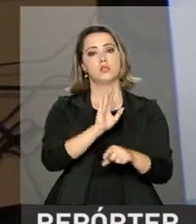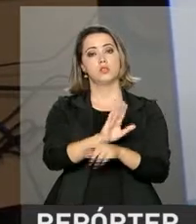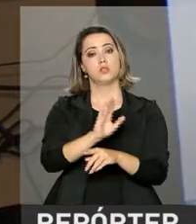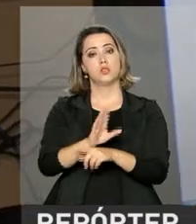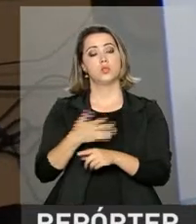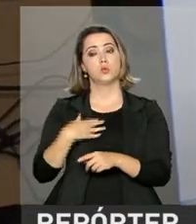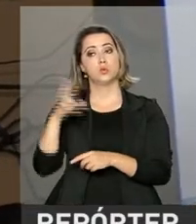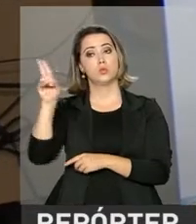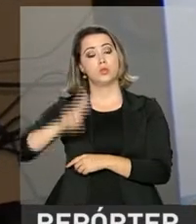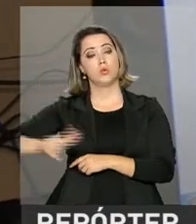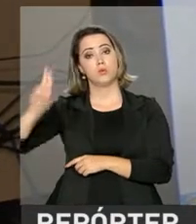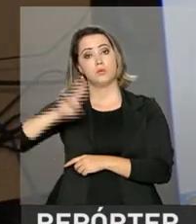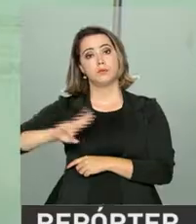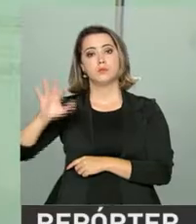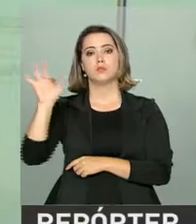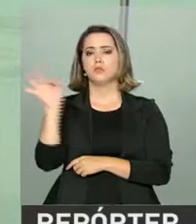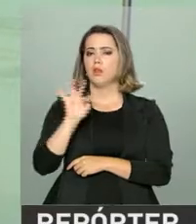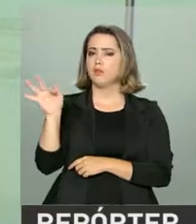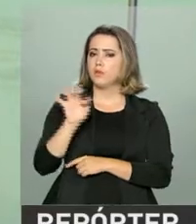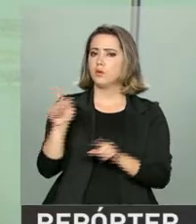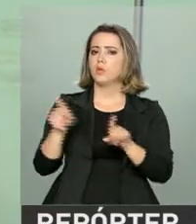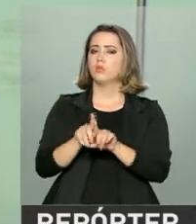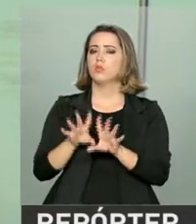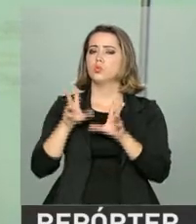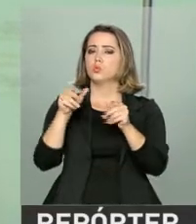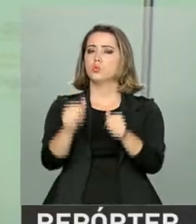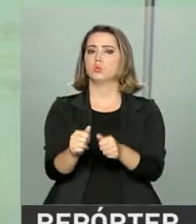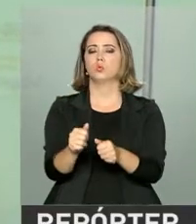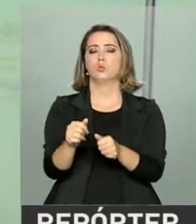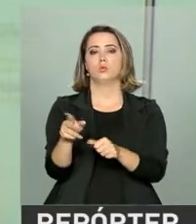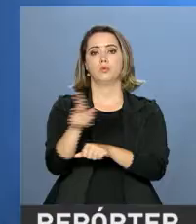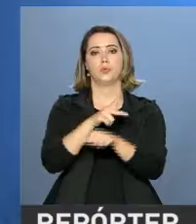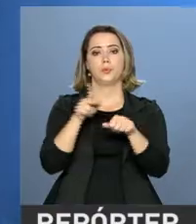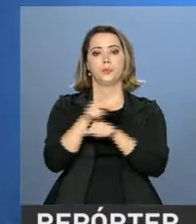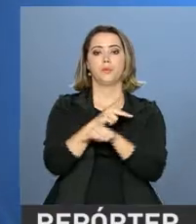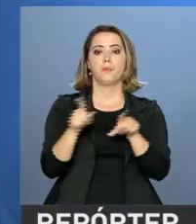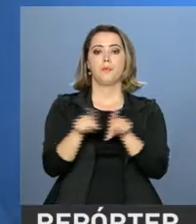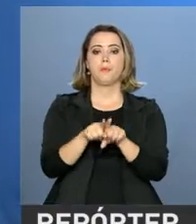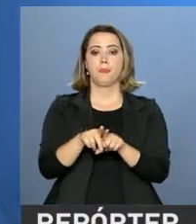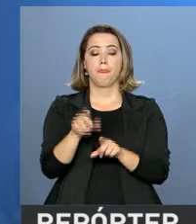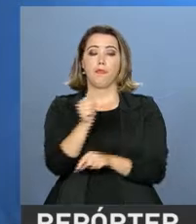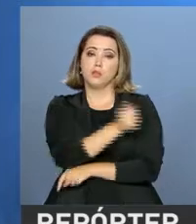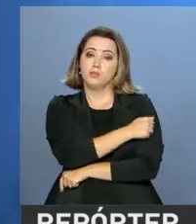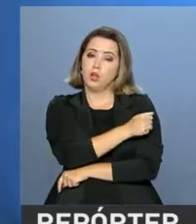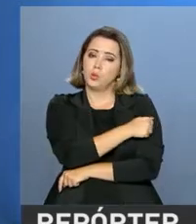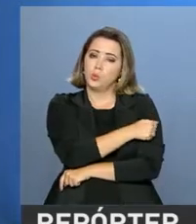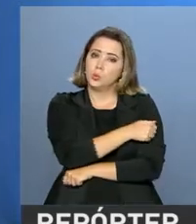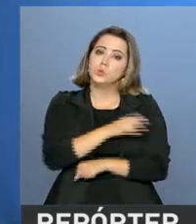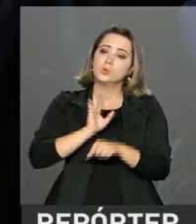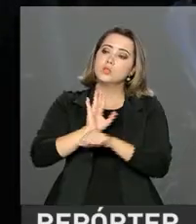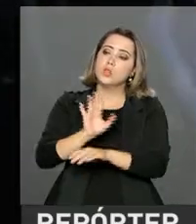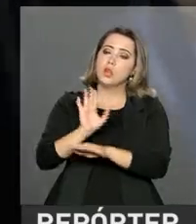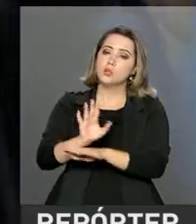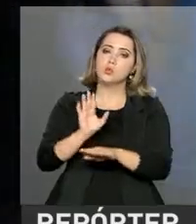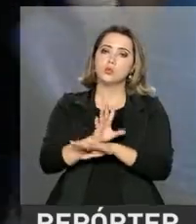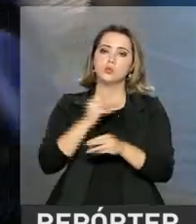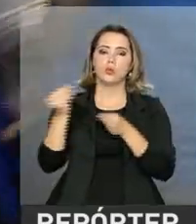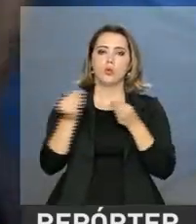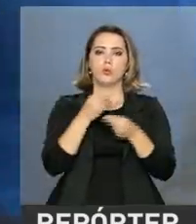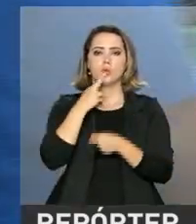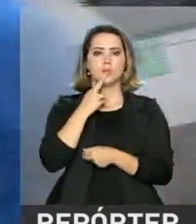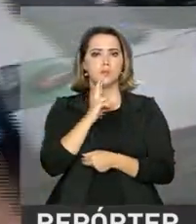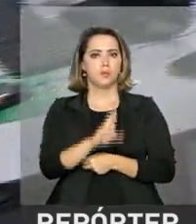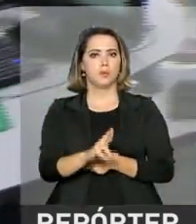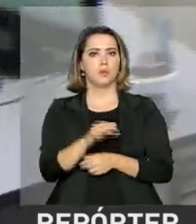por universidades e faculdades de todo o país. Nos NAFs, estudantes de contabilidade auxiliam os contribuintes a resolverem problemas